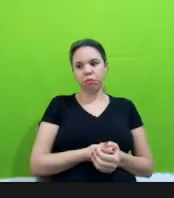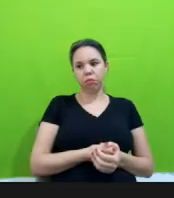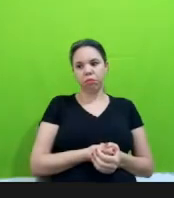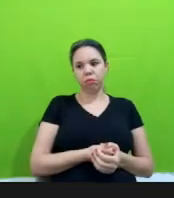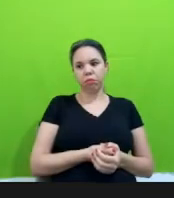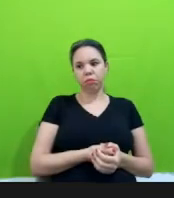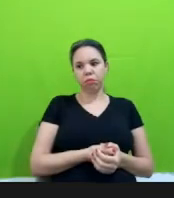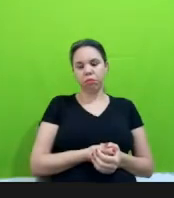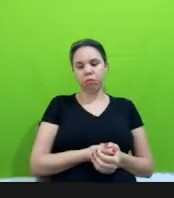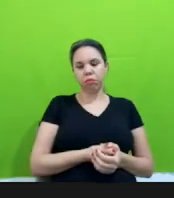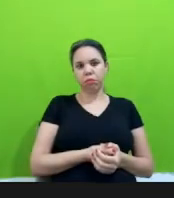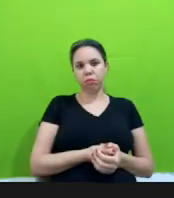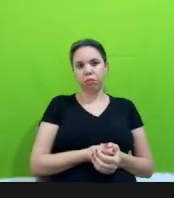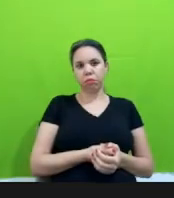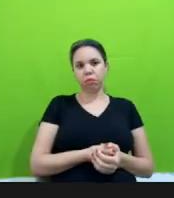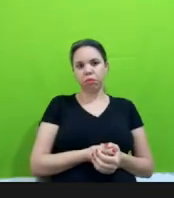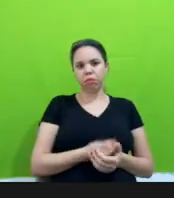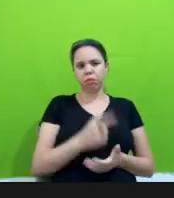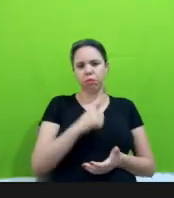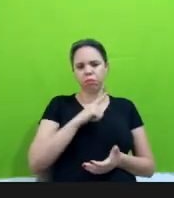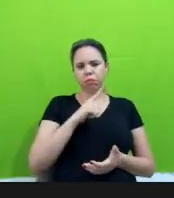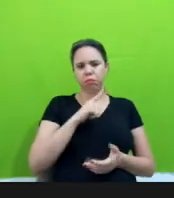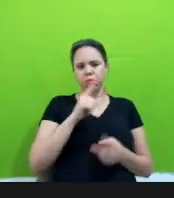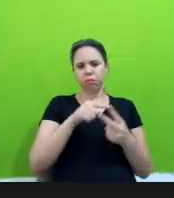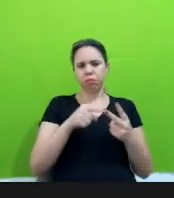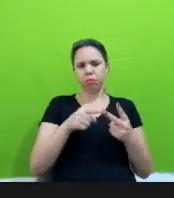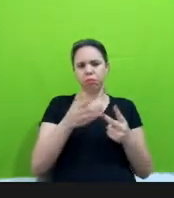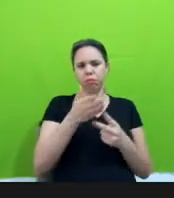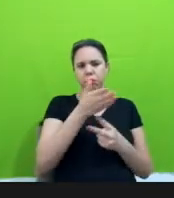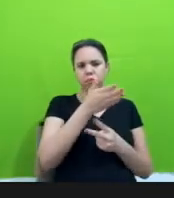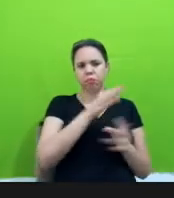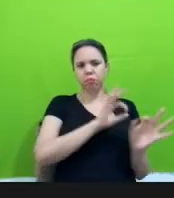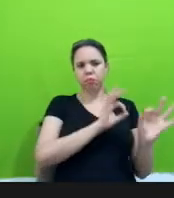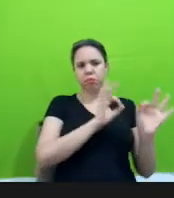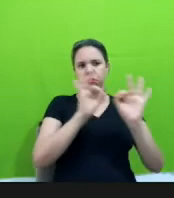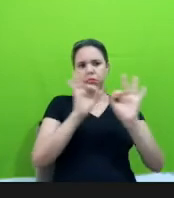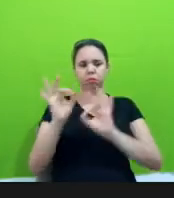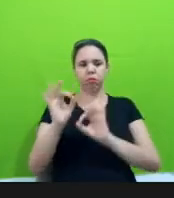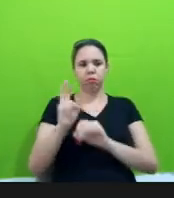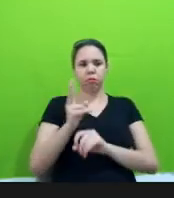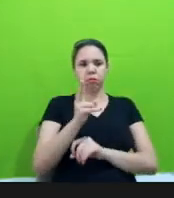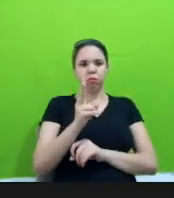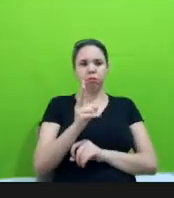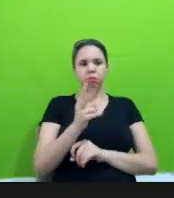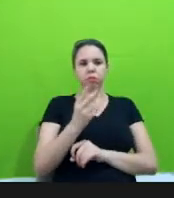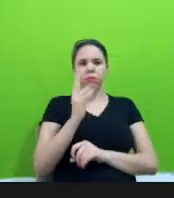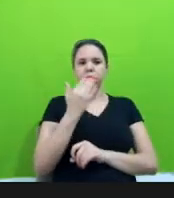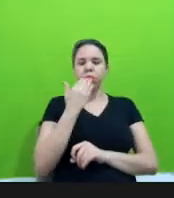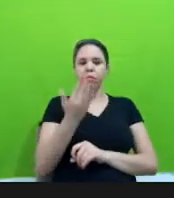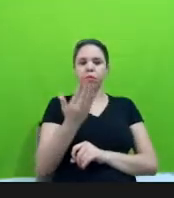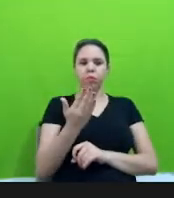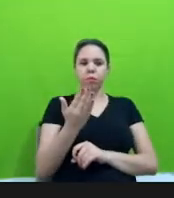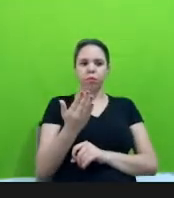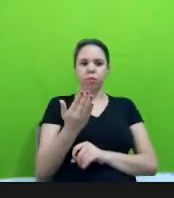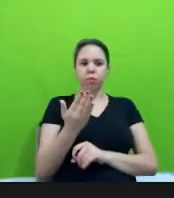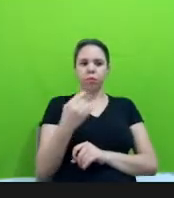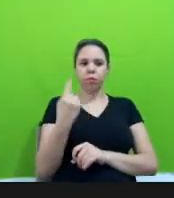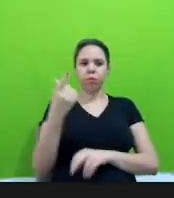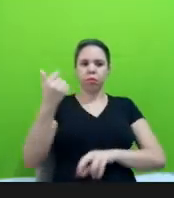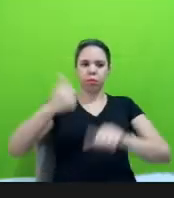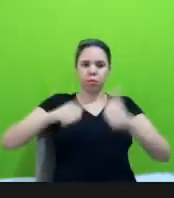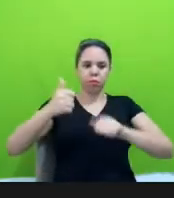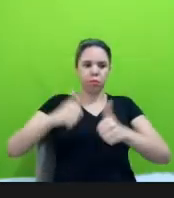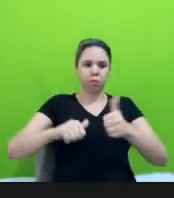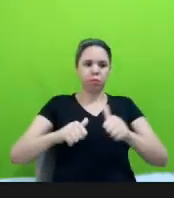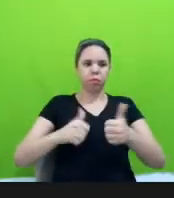Então, assim, tem esses dois passos, do acompanhamento, né, de a gente continuar sempre pedindo para a gente analisar